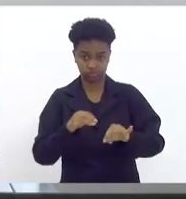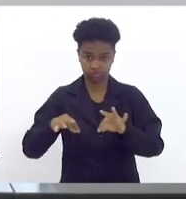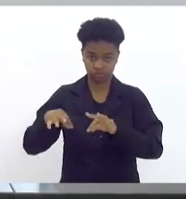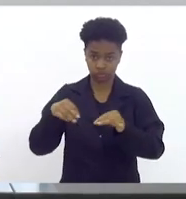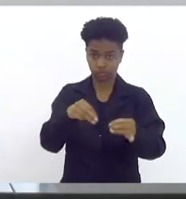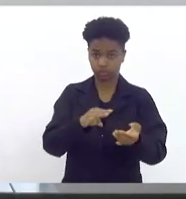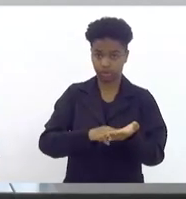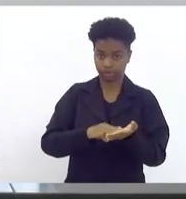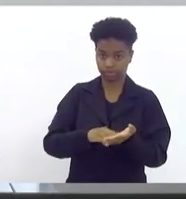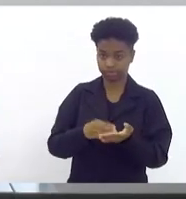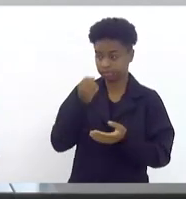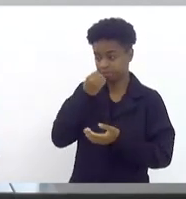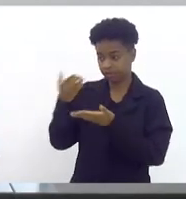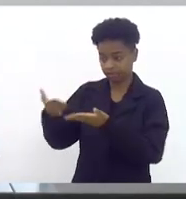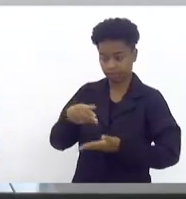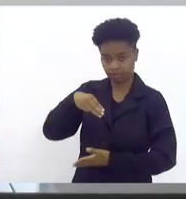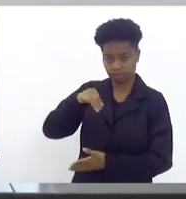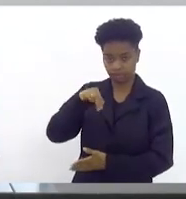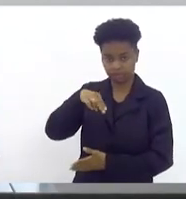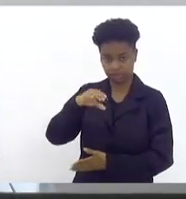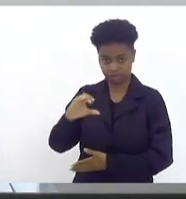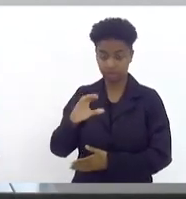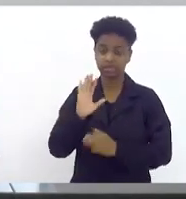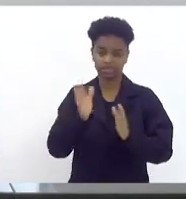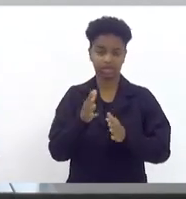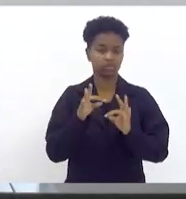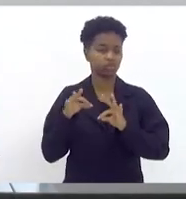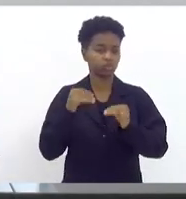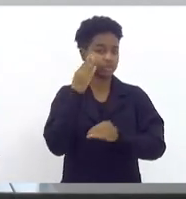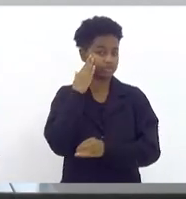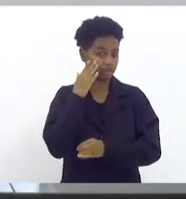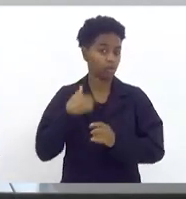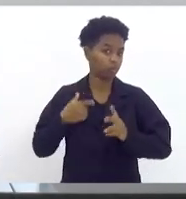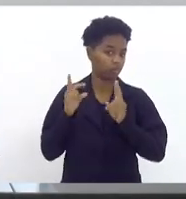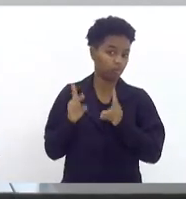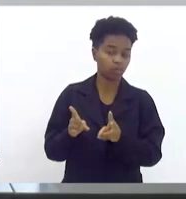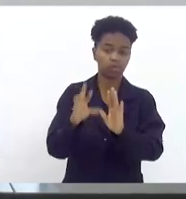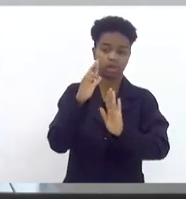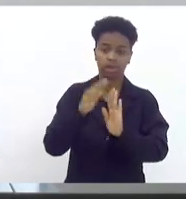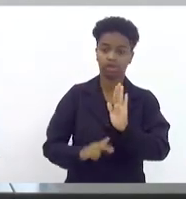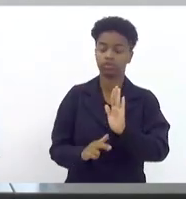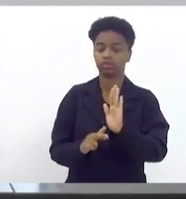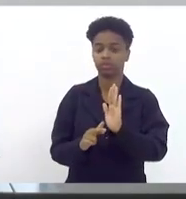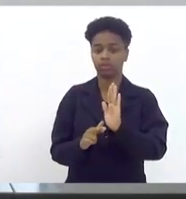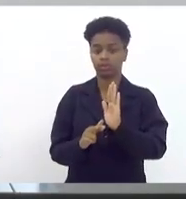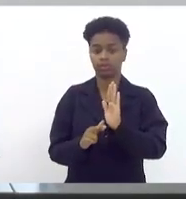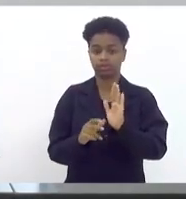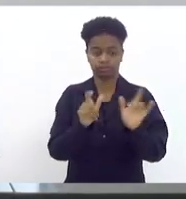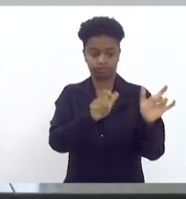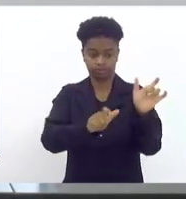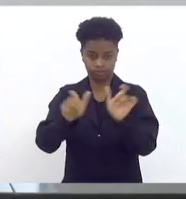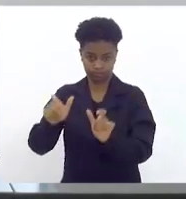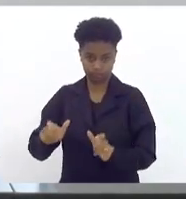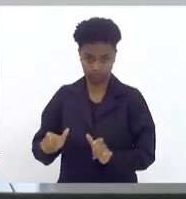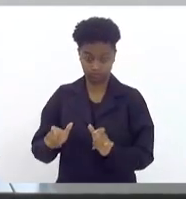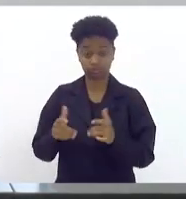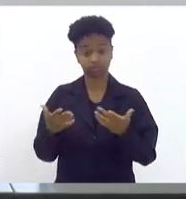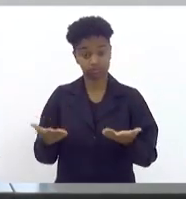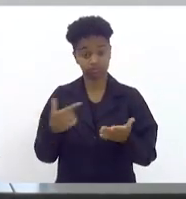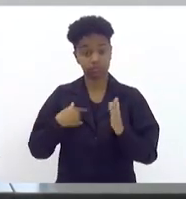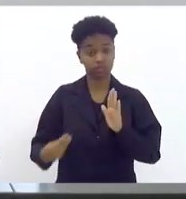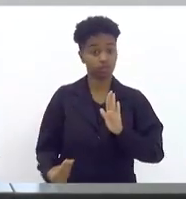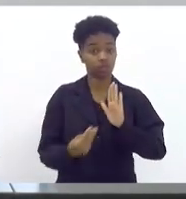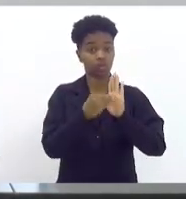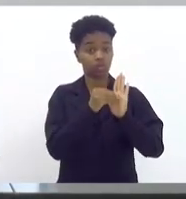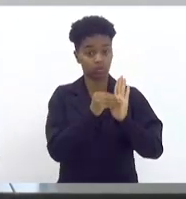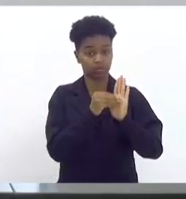muito bem-vindo. Foi dada ciência a todos os membros, vou manter os relatórios de todos os relatores. E aí estou colocando